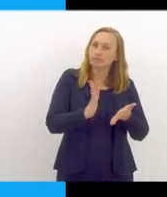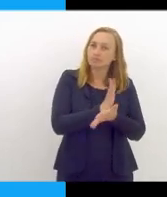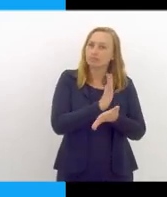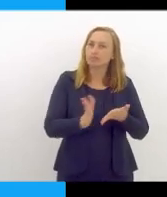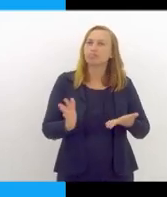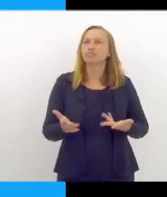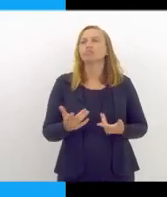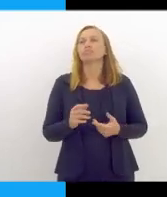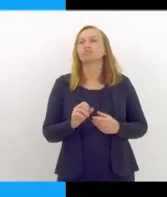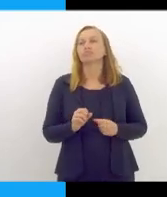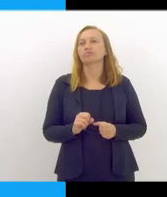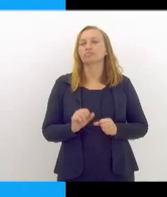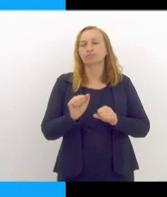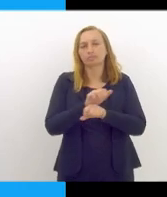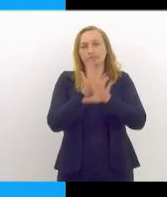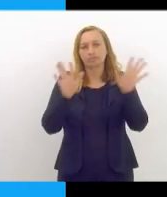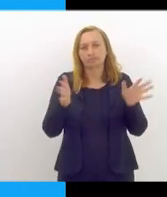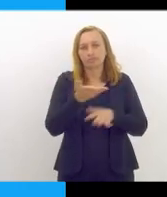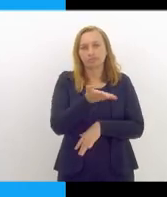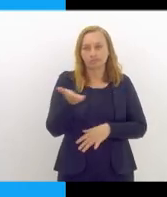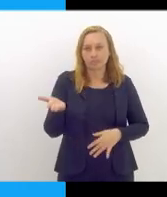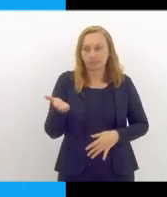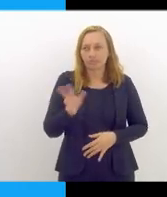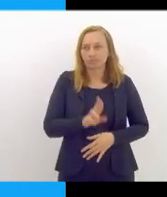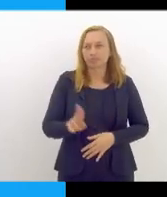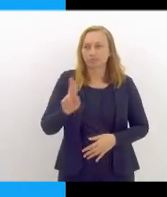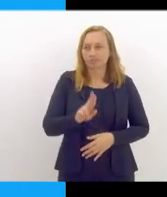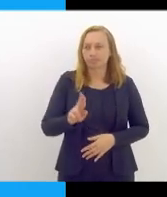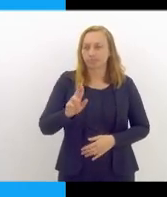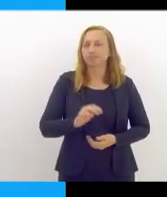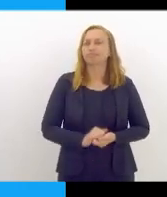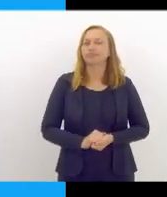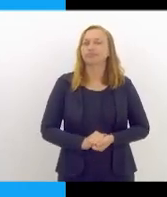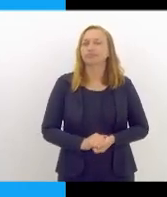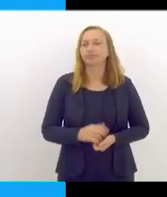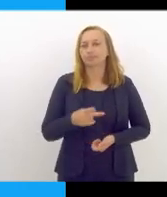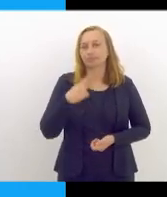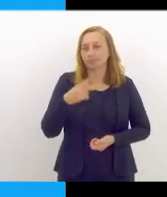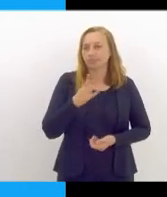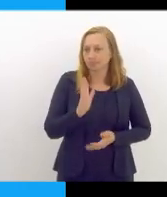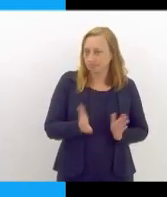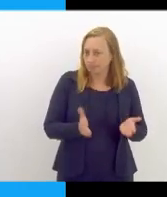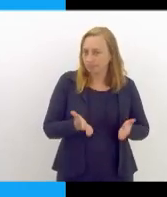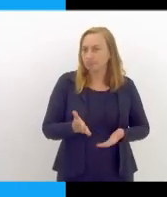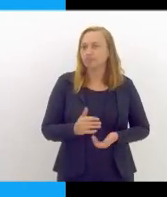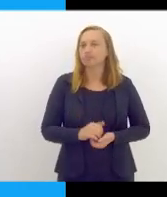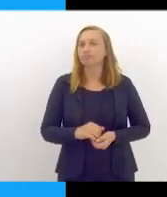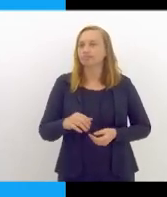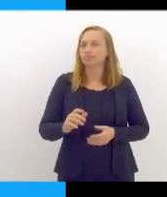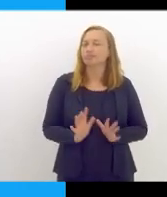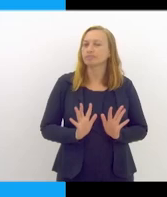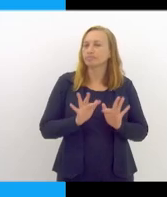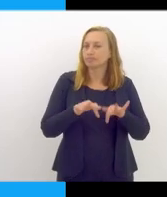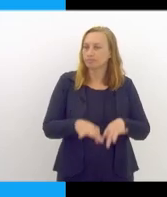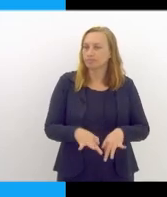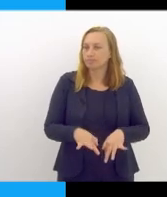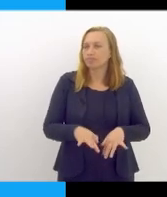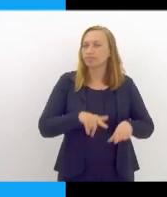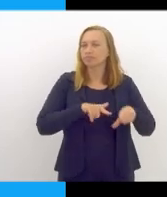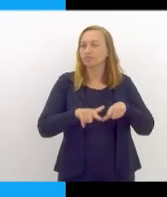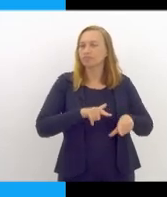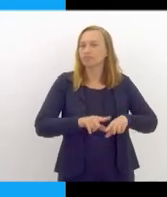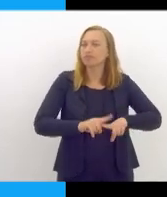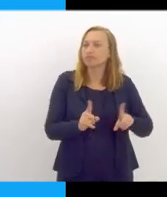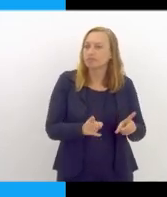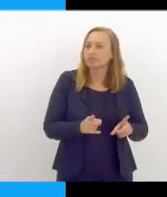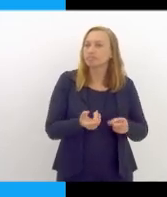que vai deixar mais claro para vocês o uso dessa ferramenta porque como eu disse né a gente tá encerrando a entrega de um trabalho mas